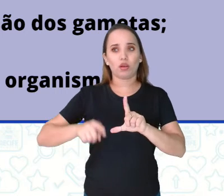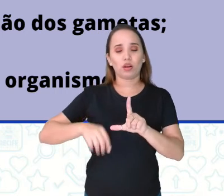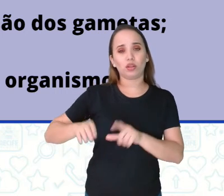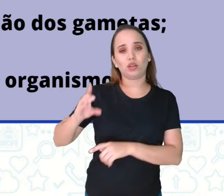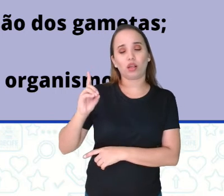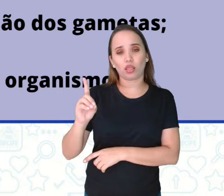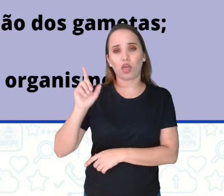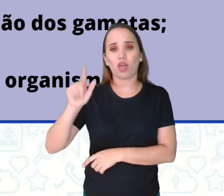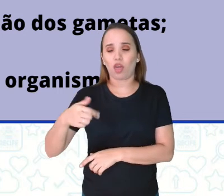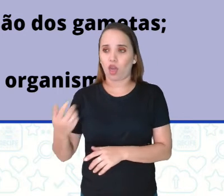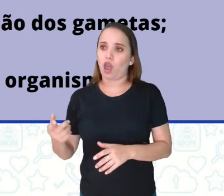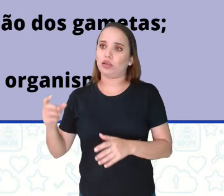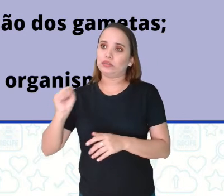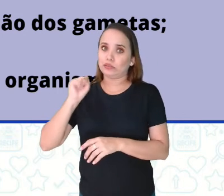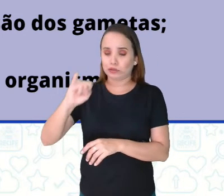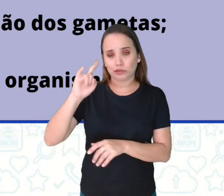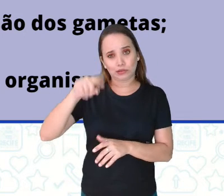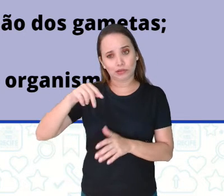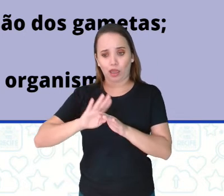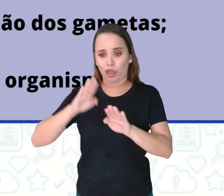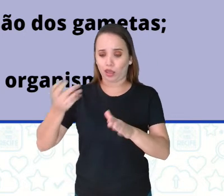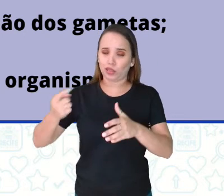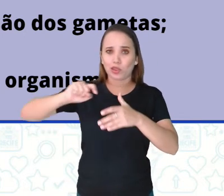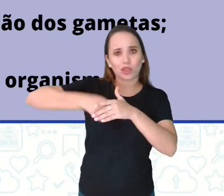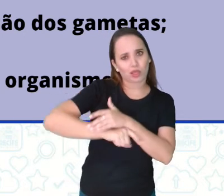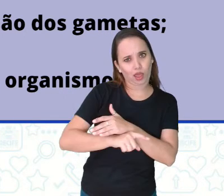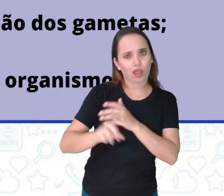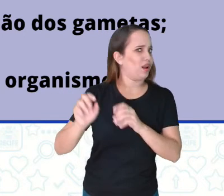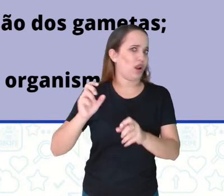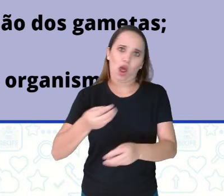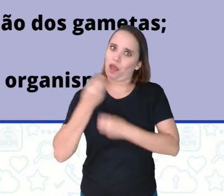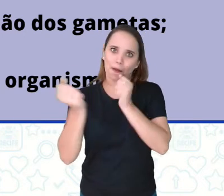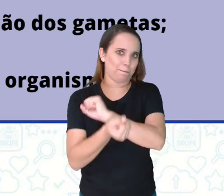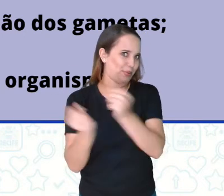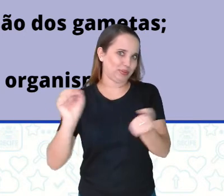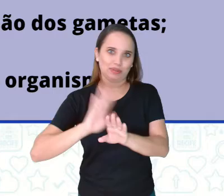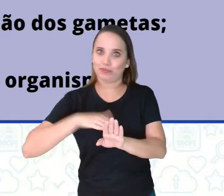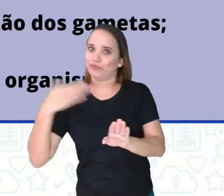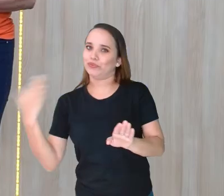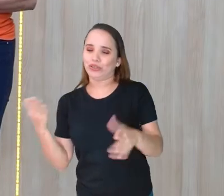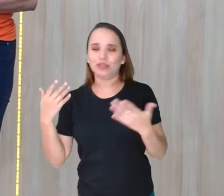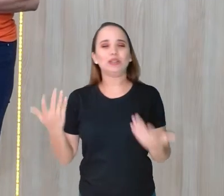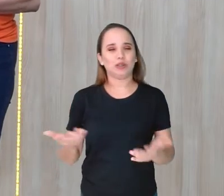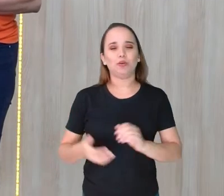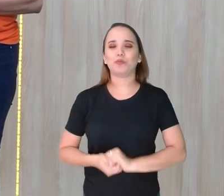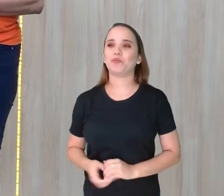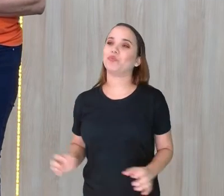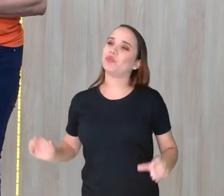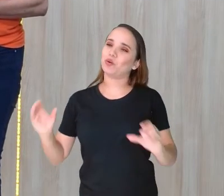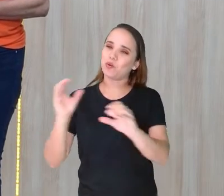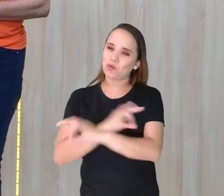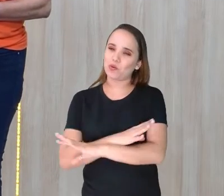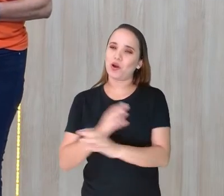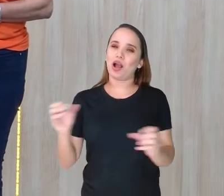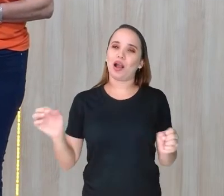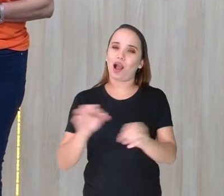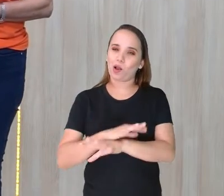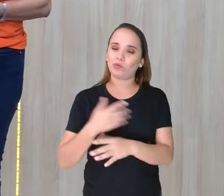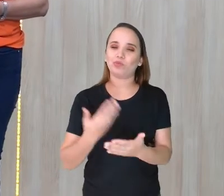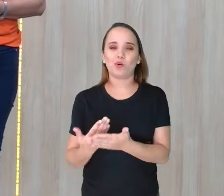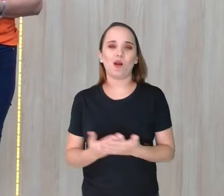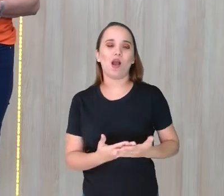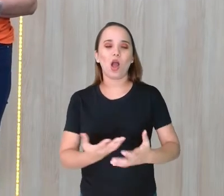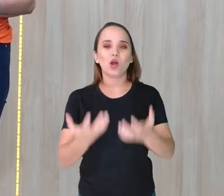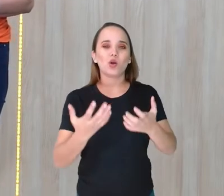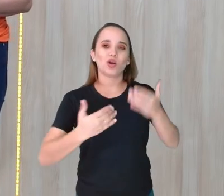fecundação interna ocorre fora do organismo, não, ocorre dentro do organismo. Então, aí nós chegamos ao final da nossa aula. Eu